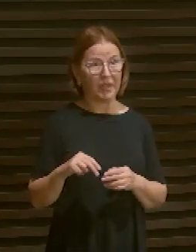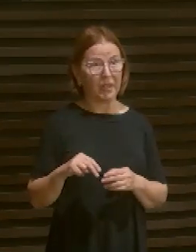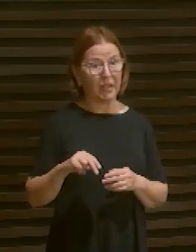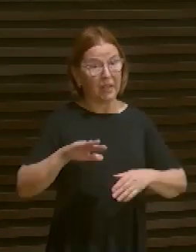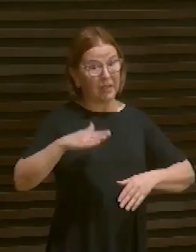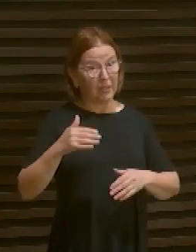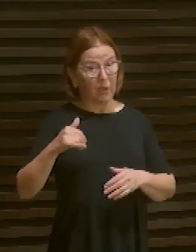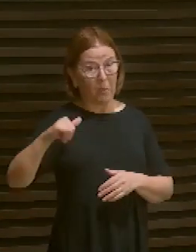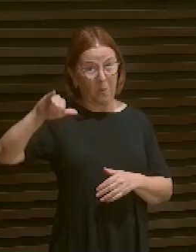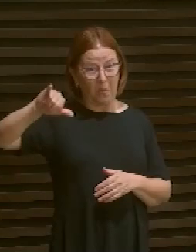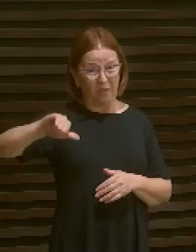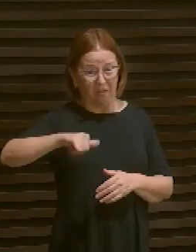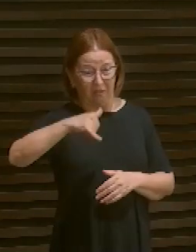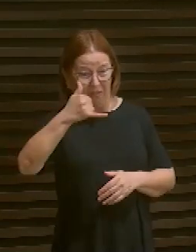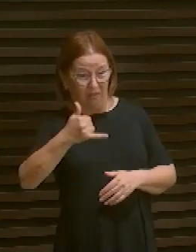avião